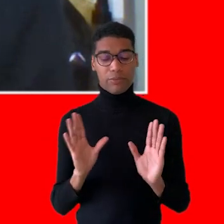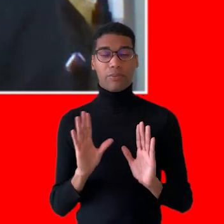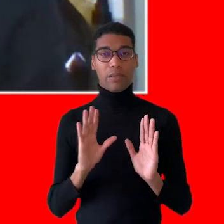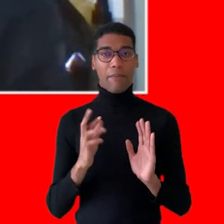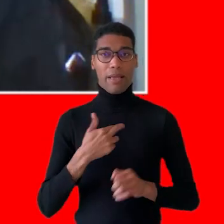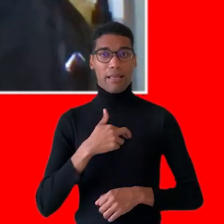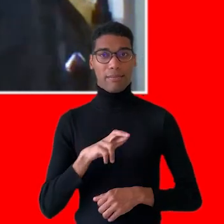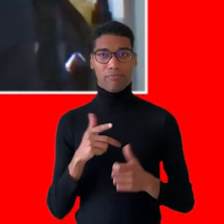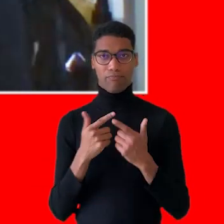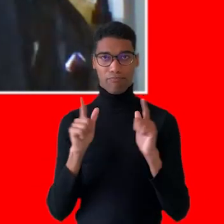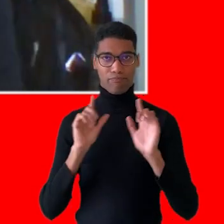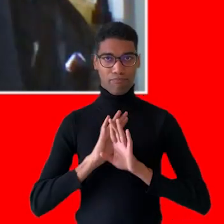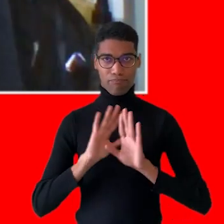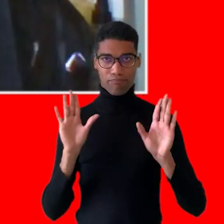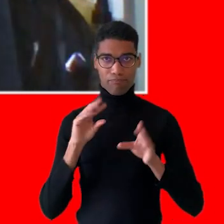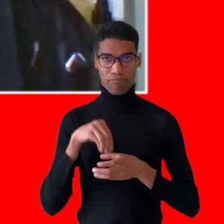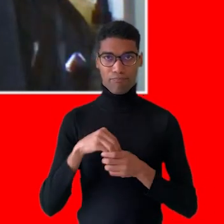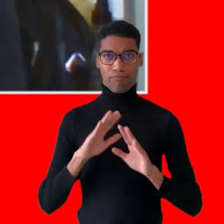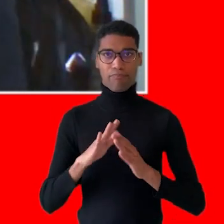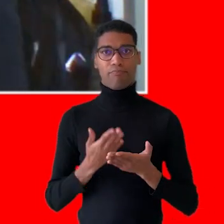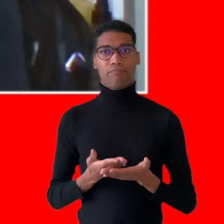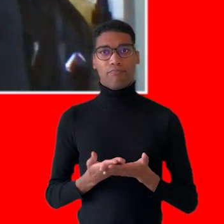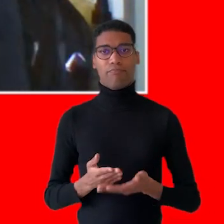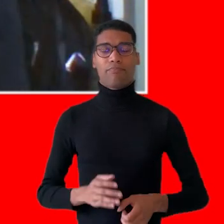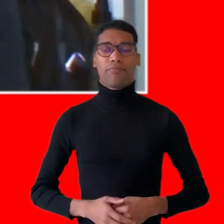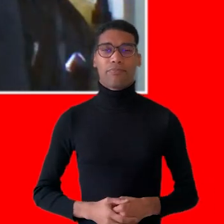não religioso.